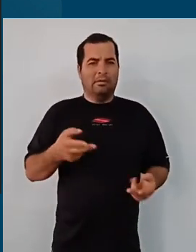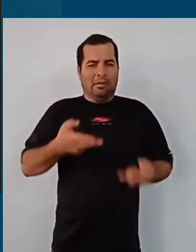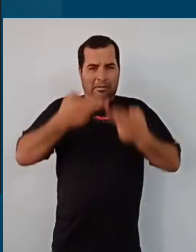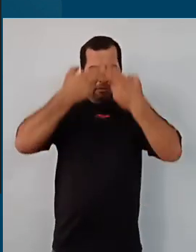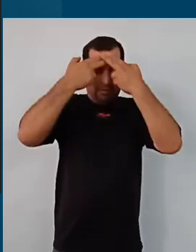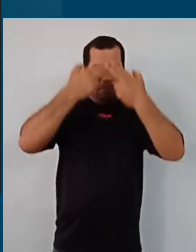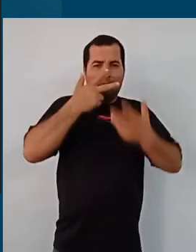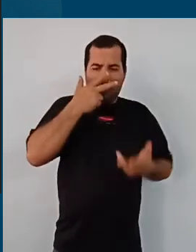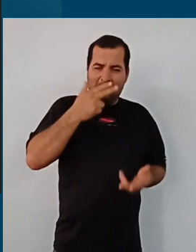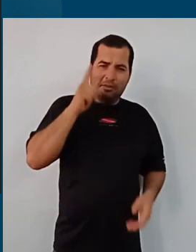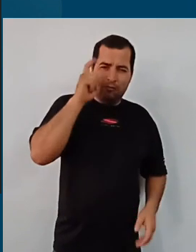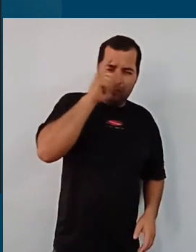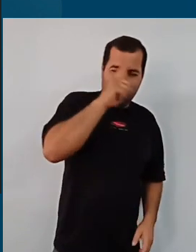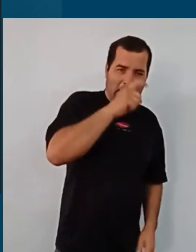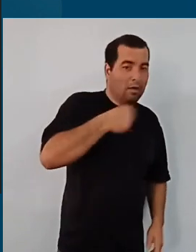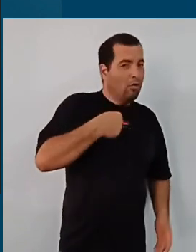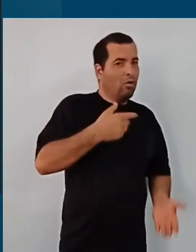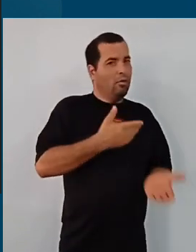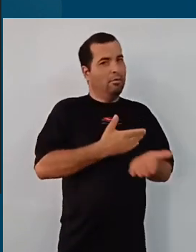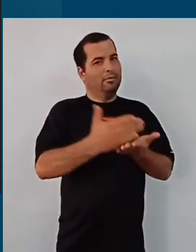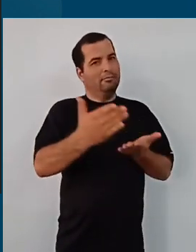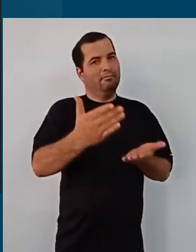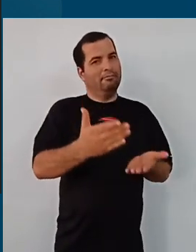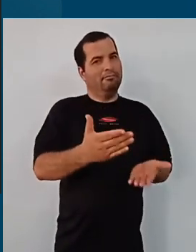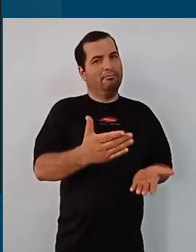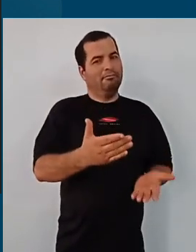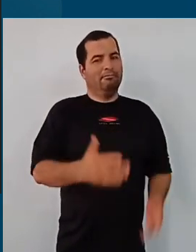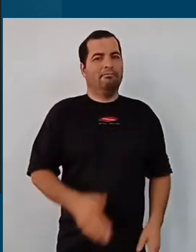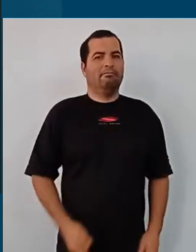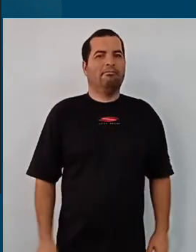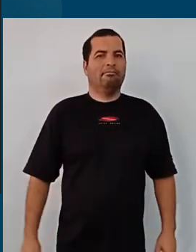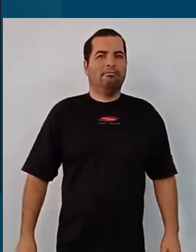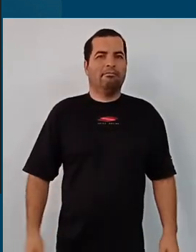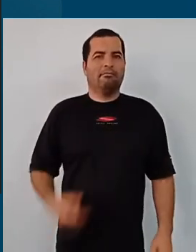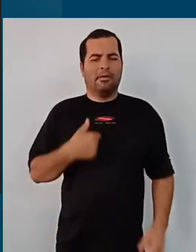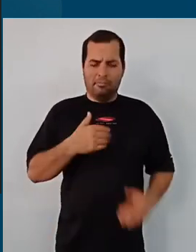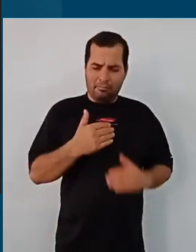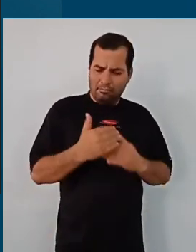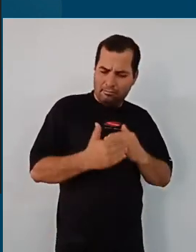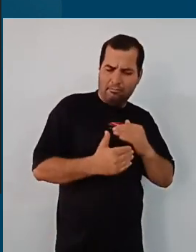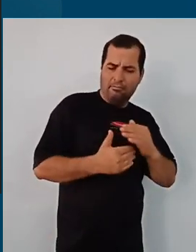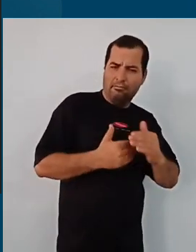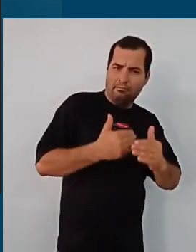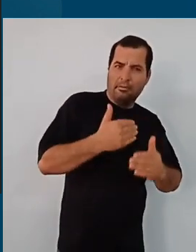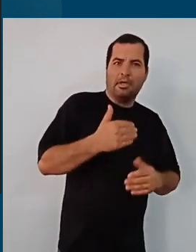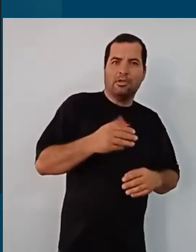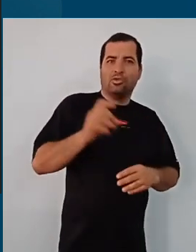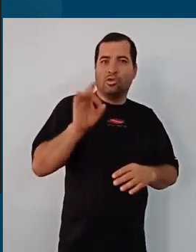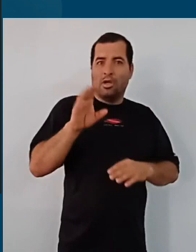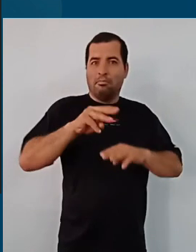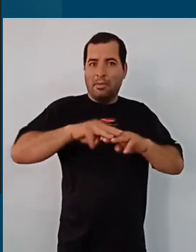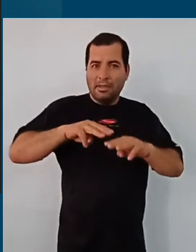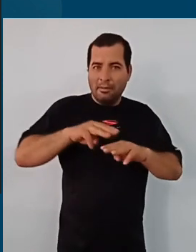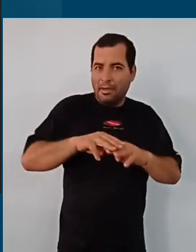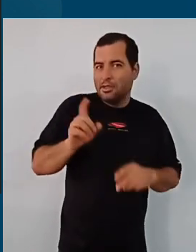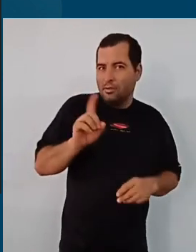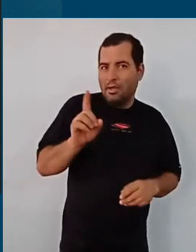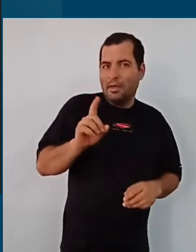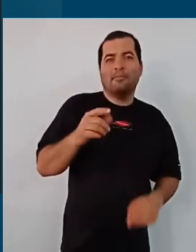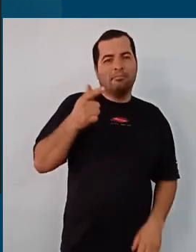aí. Comecei por aí, mas hoje eu já avancei para além da matemática, e acho que é por isso que eu